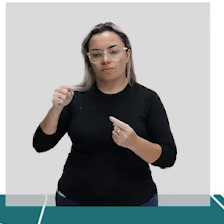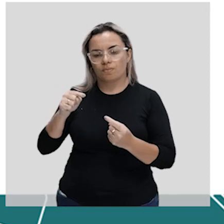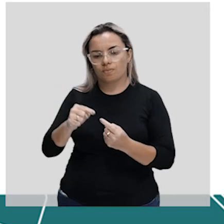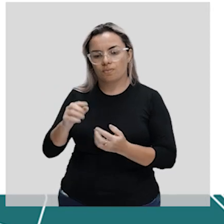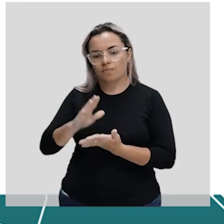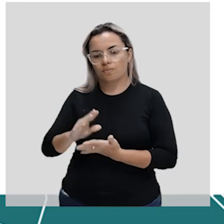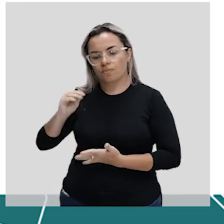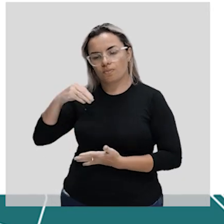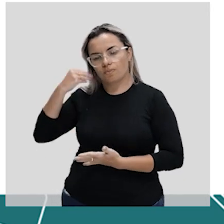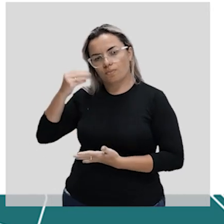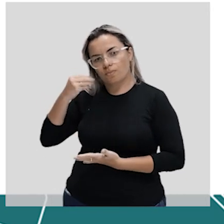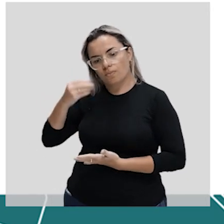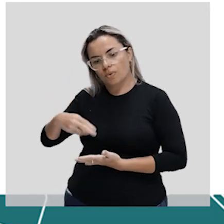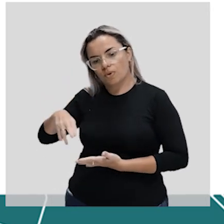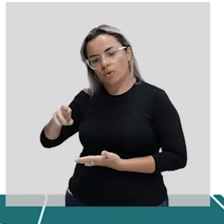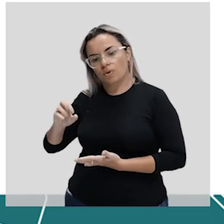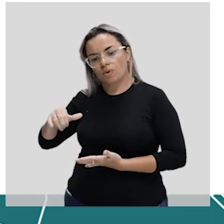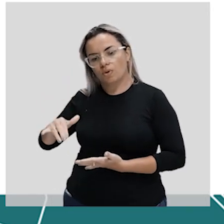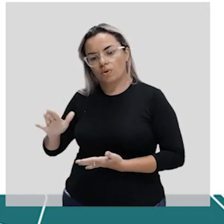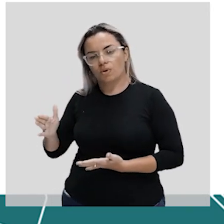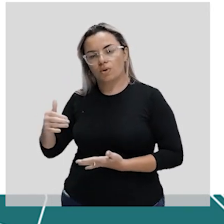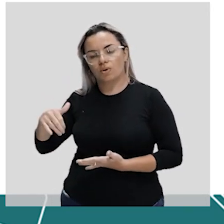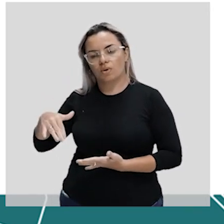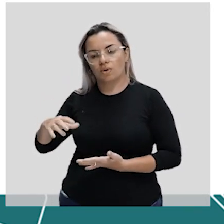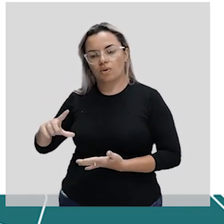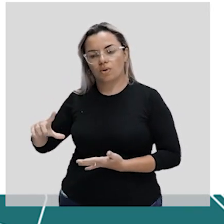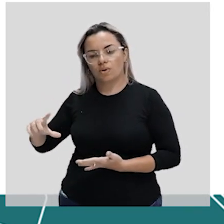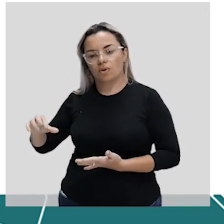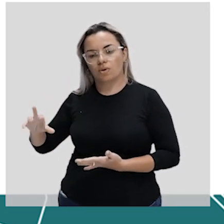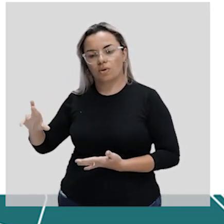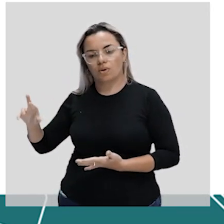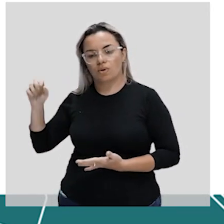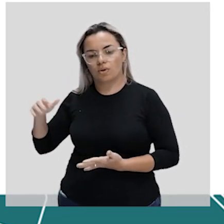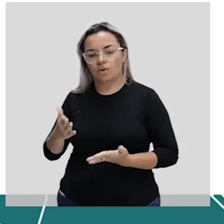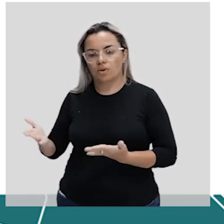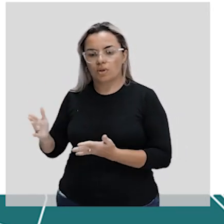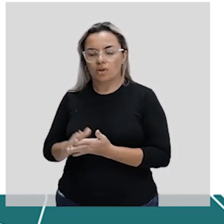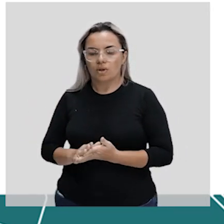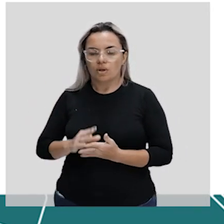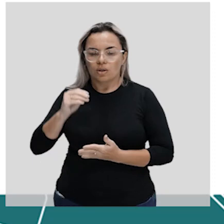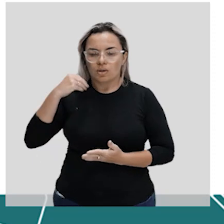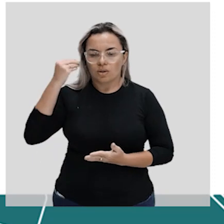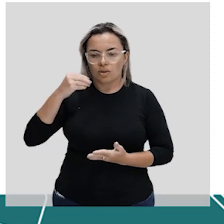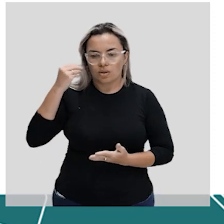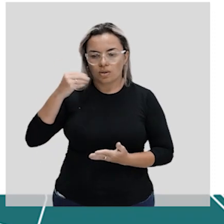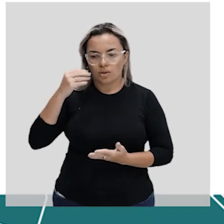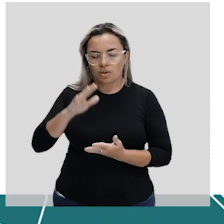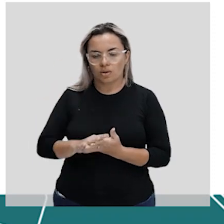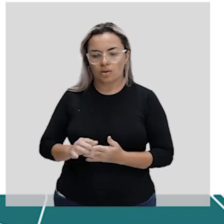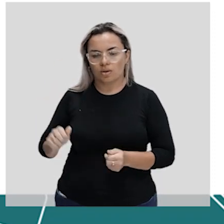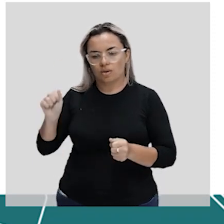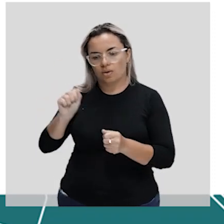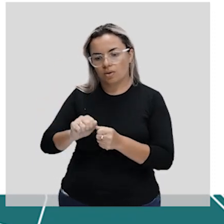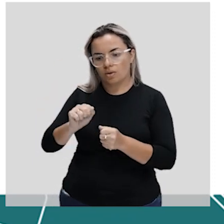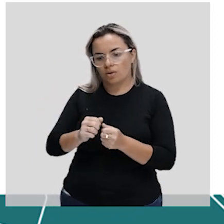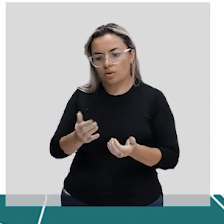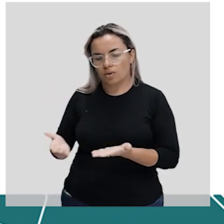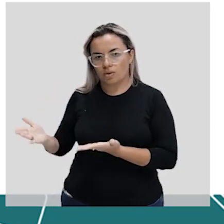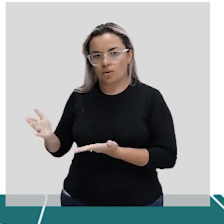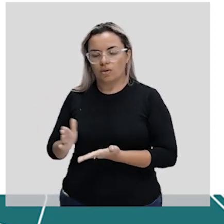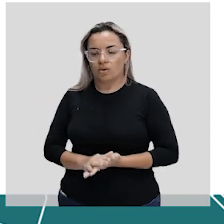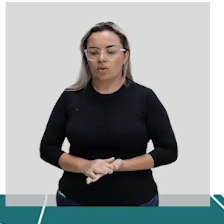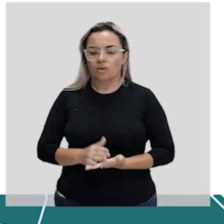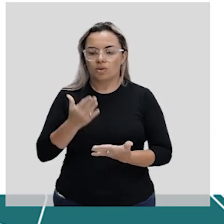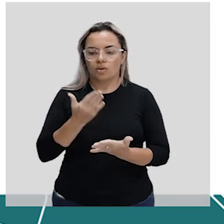de Urey e Miller, era de testar uma das proposições feitas por esses caras aqui, ó, Oparin e